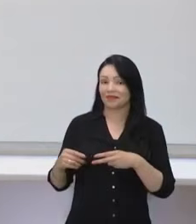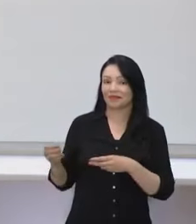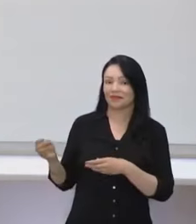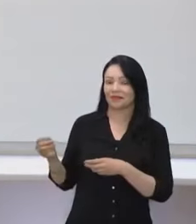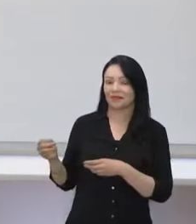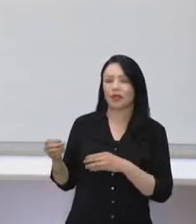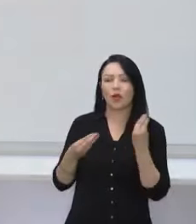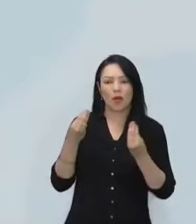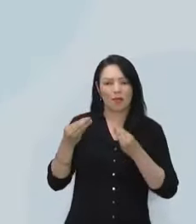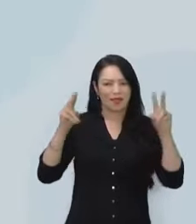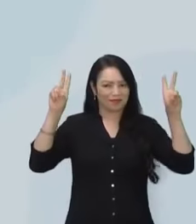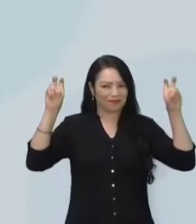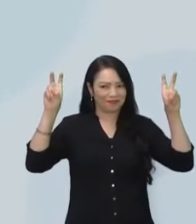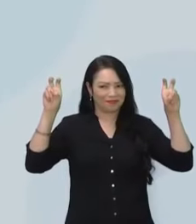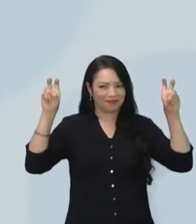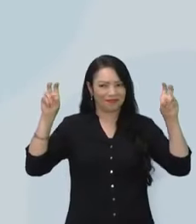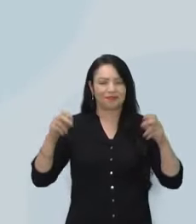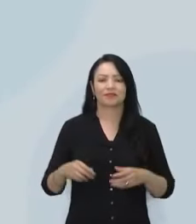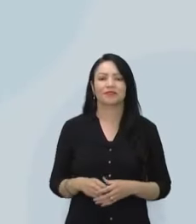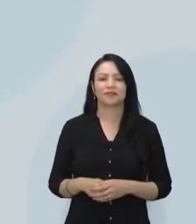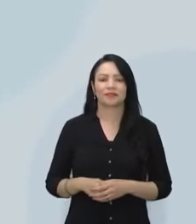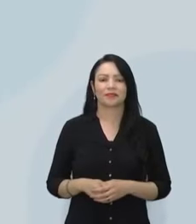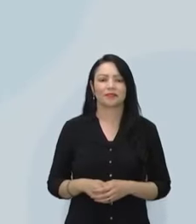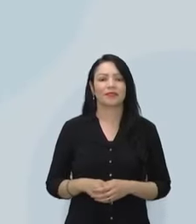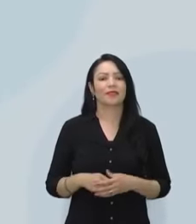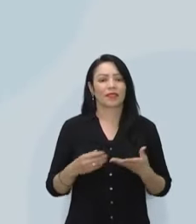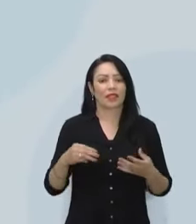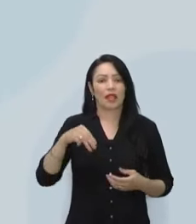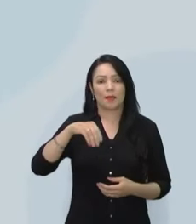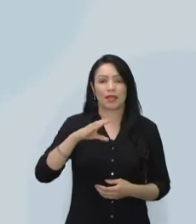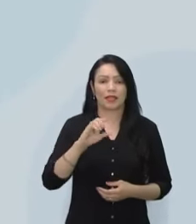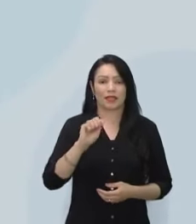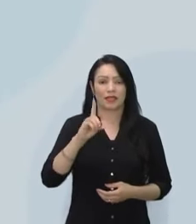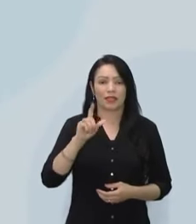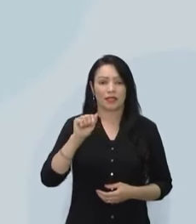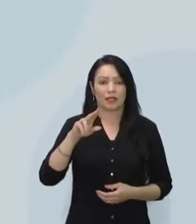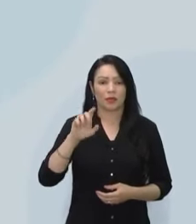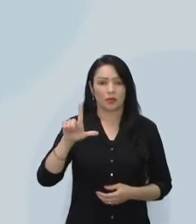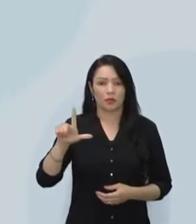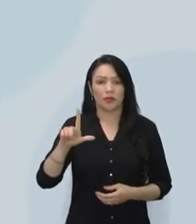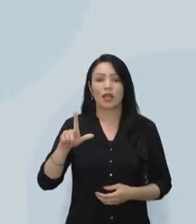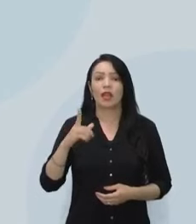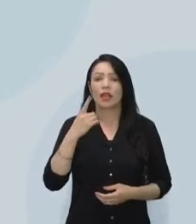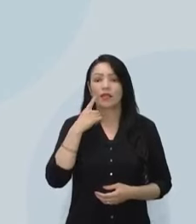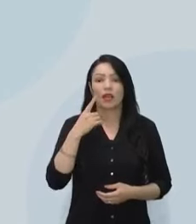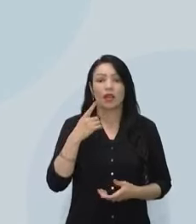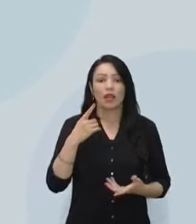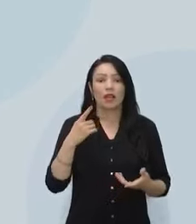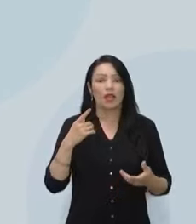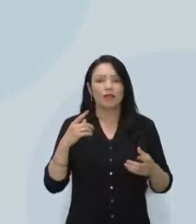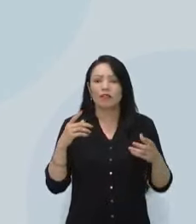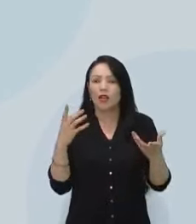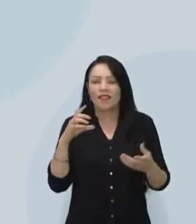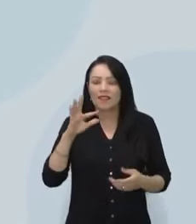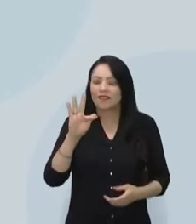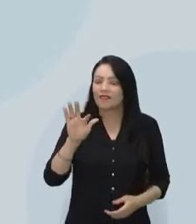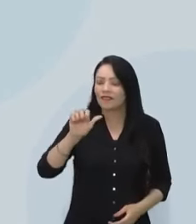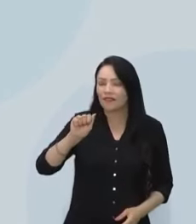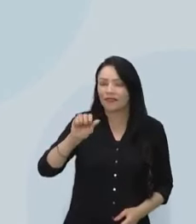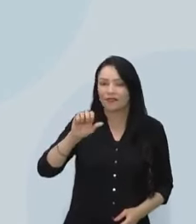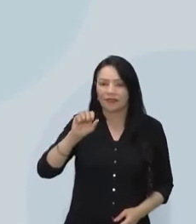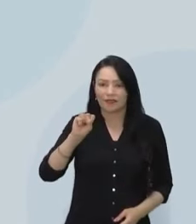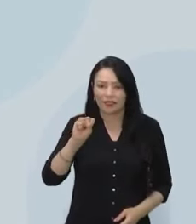aí essas aspas. Charlton McDaniel, morador de Fort Smith, disse que ficou, entre aspas,